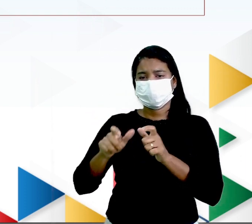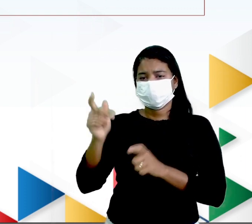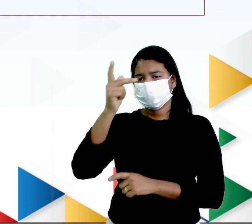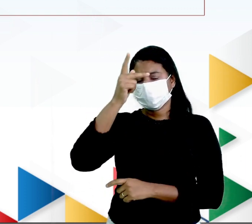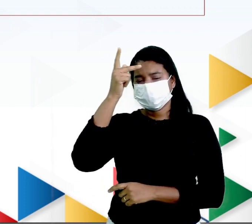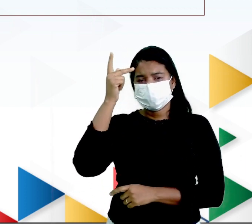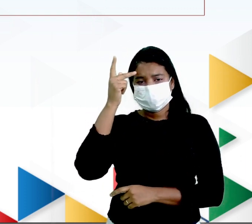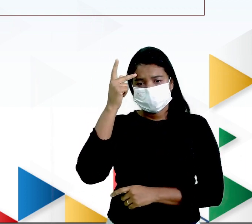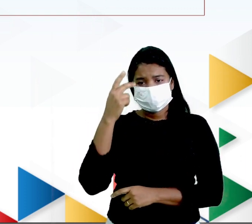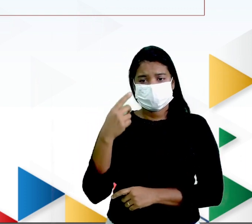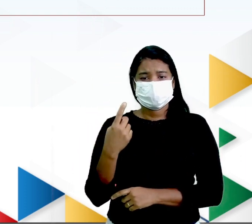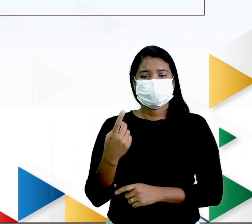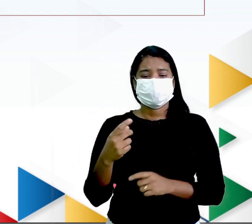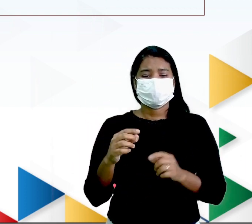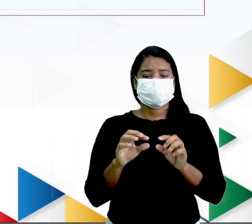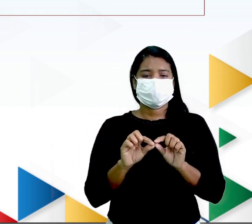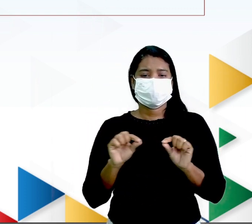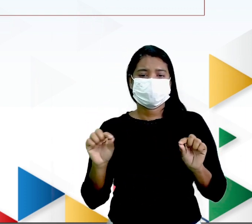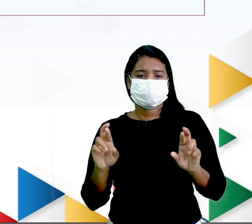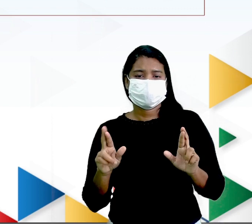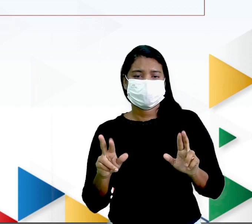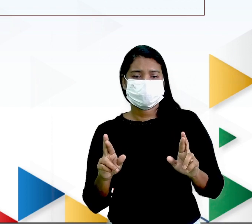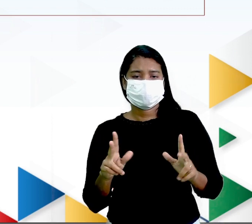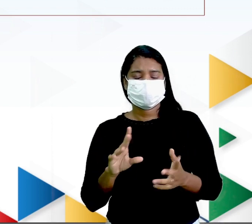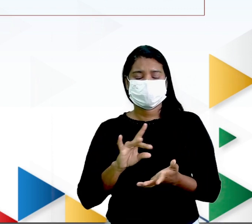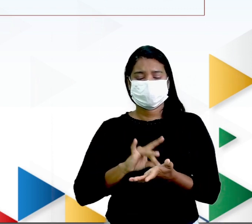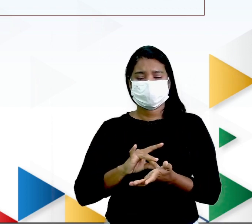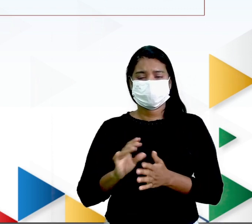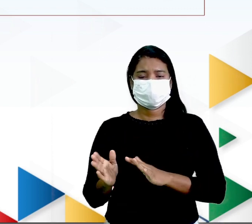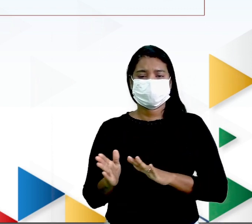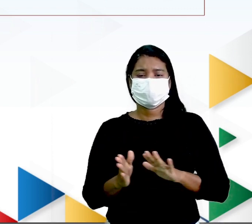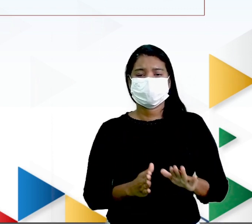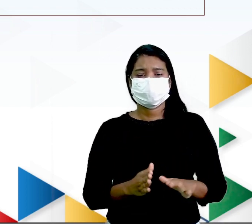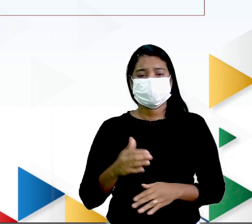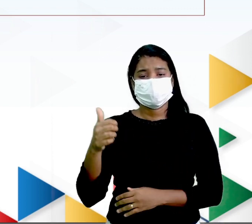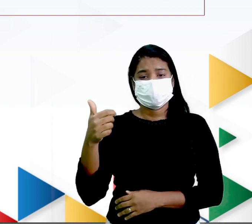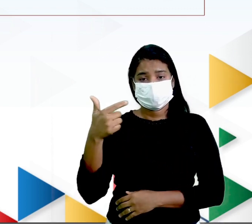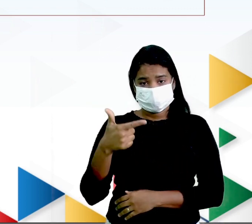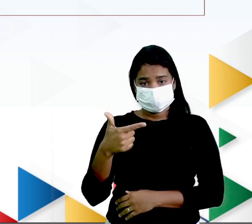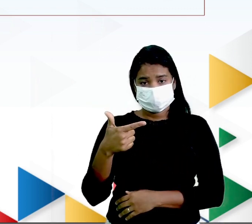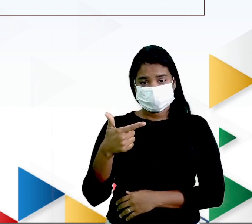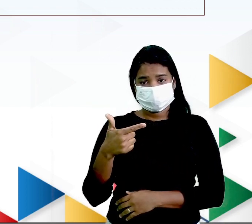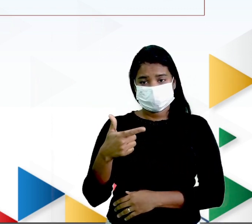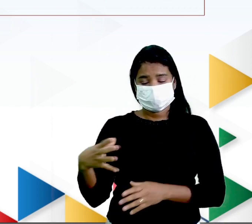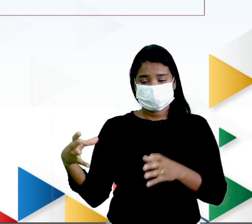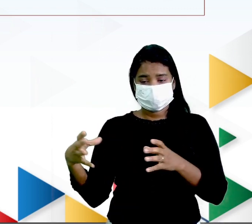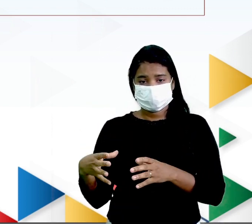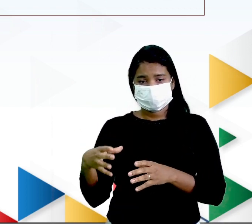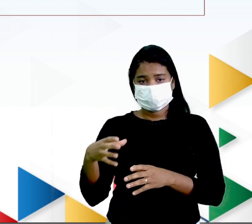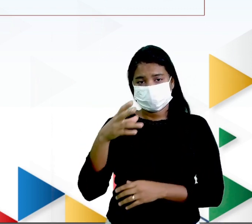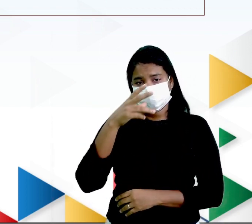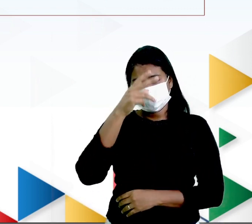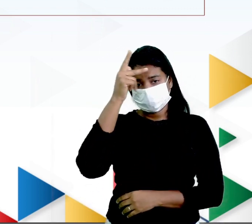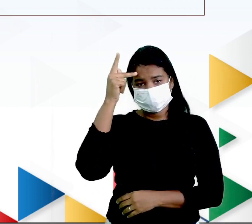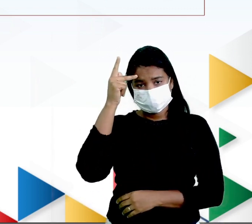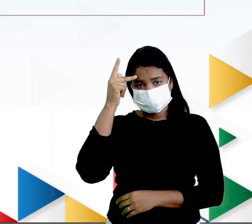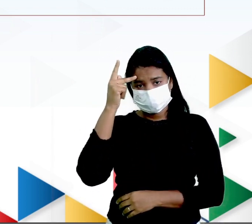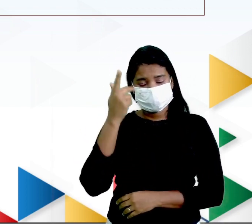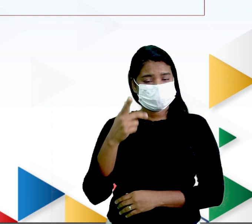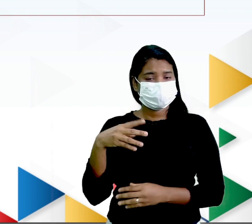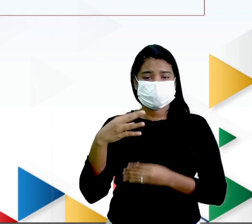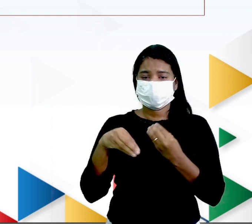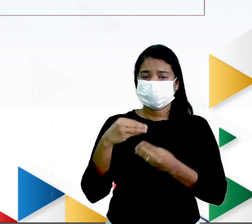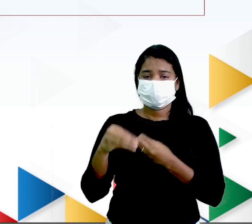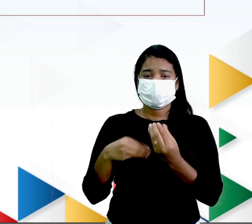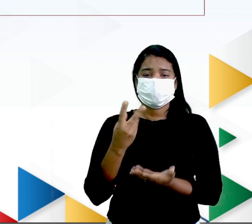as unidades de medidas são diferentes. Vejam, doces por pessoas, eu não posso misturar. Tá bom? Isso acontece